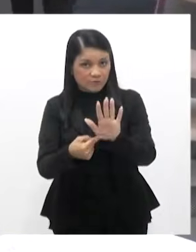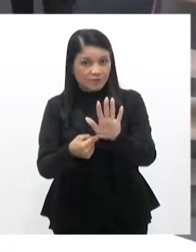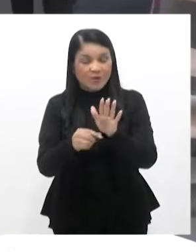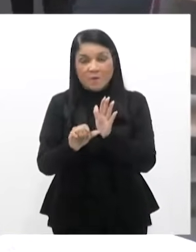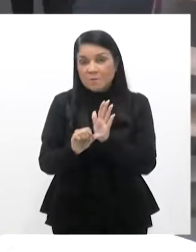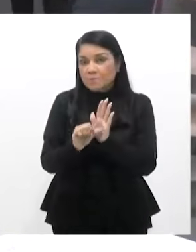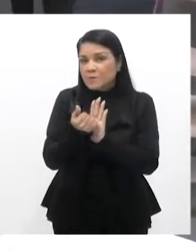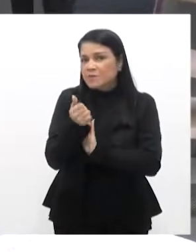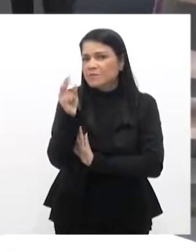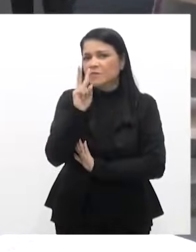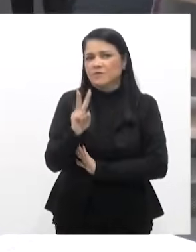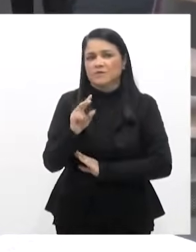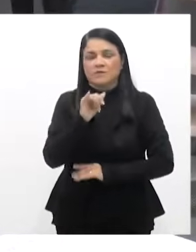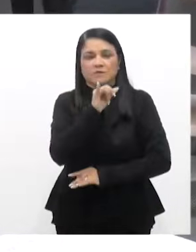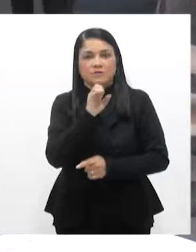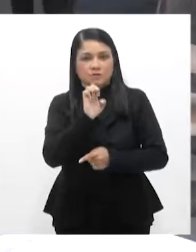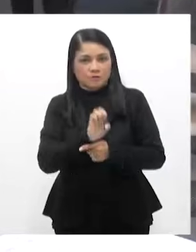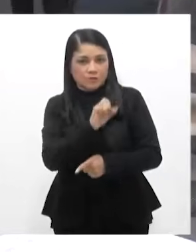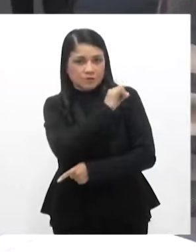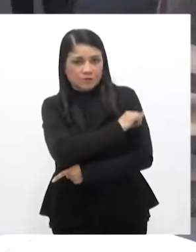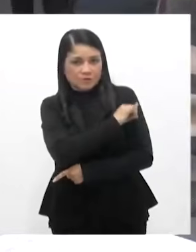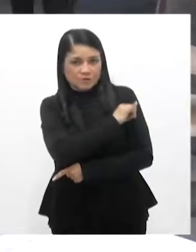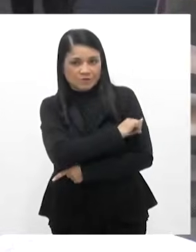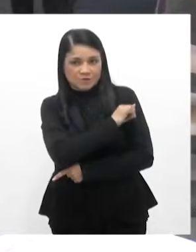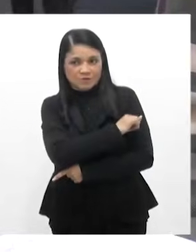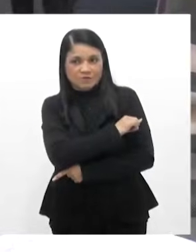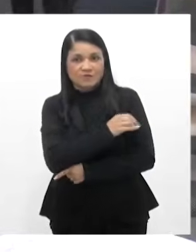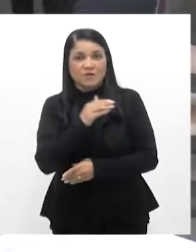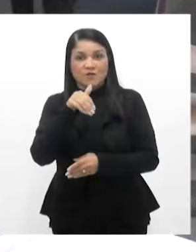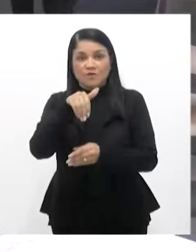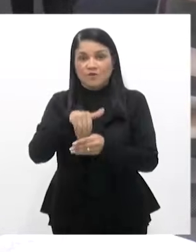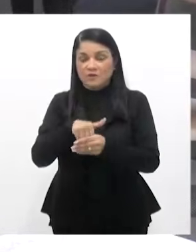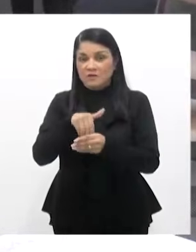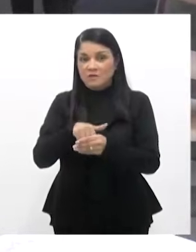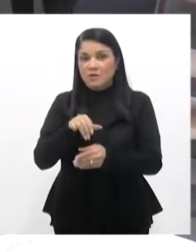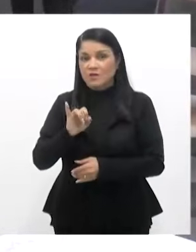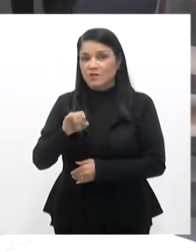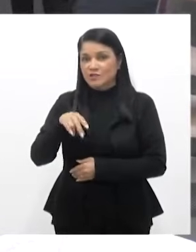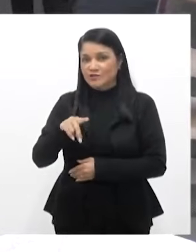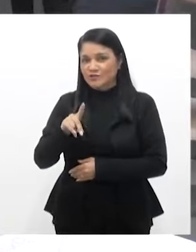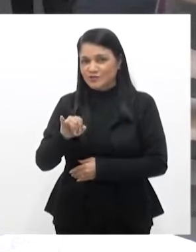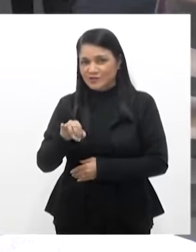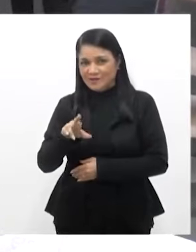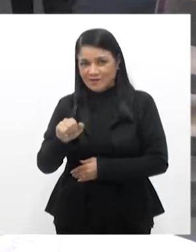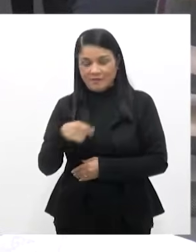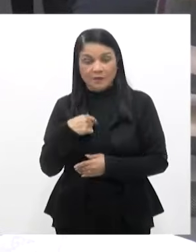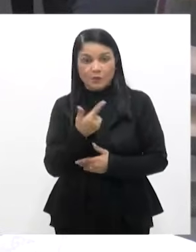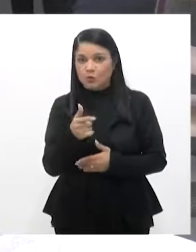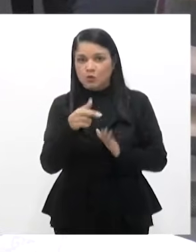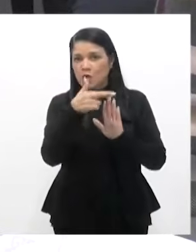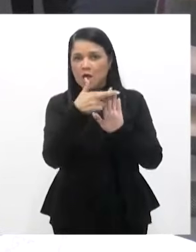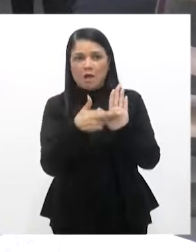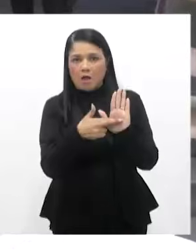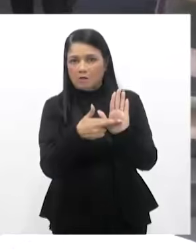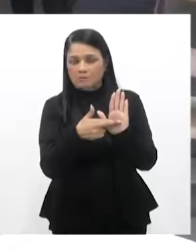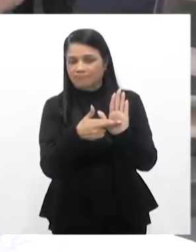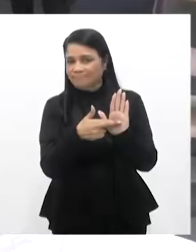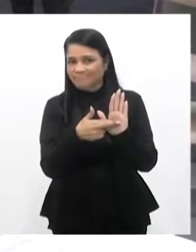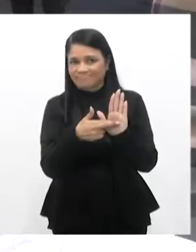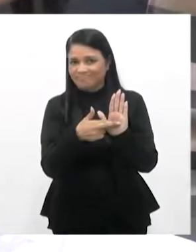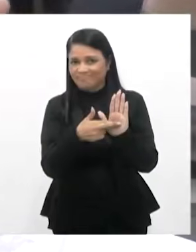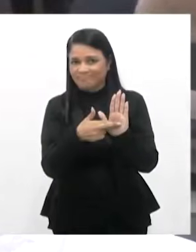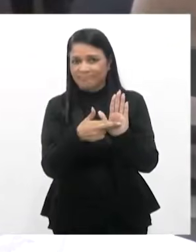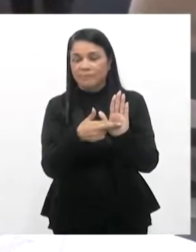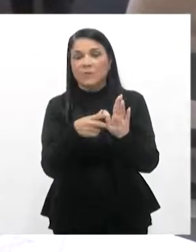estado do Rio de Janeiro que vai ter um tipo de votação dessa. E nós não tínhamos regulamentação, apesar de